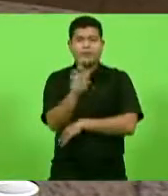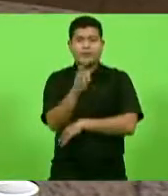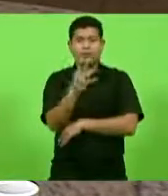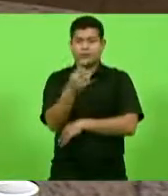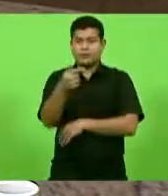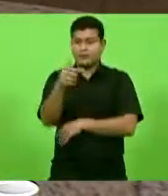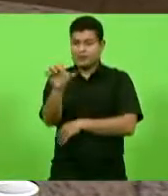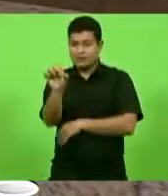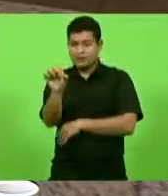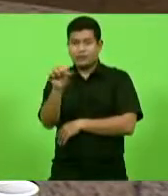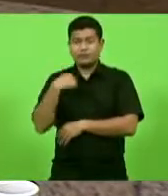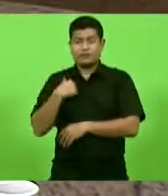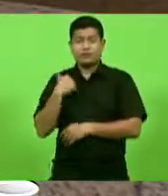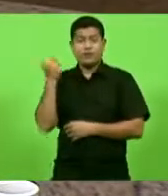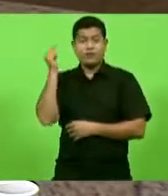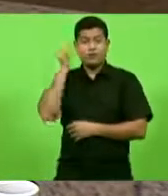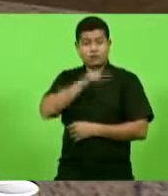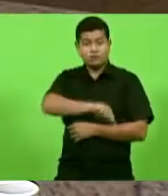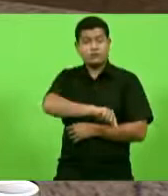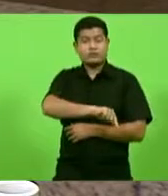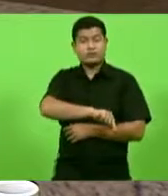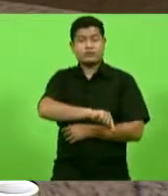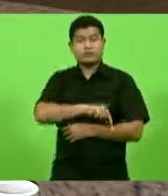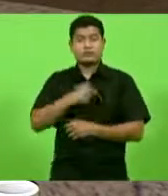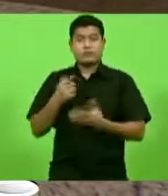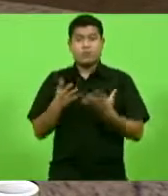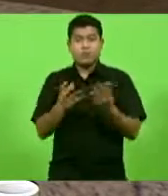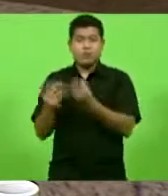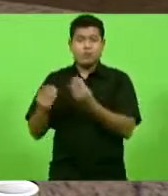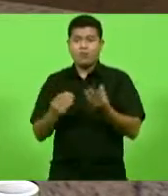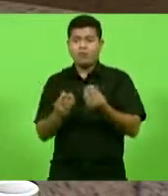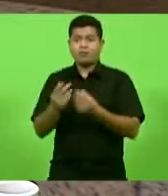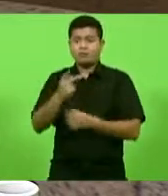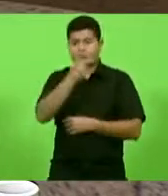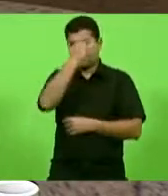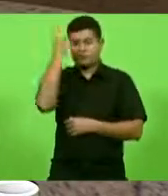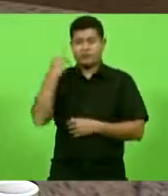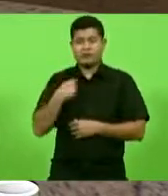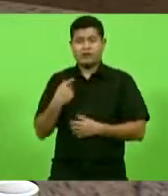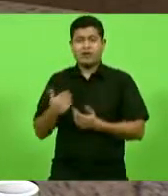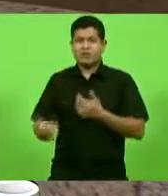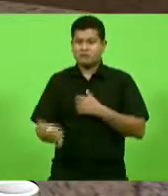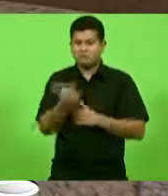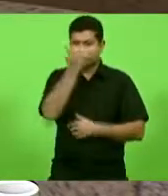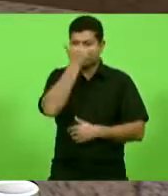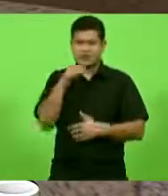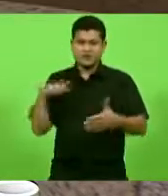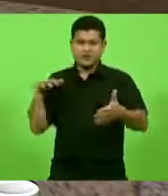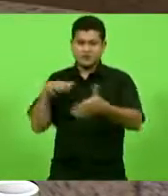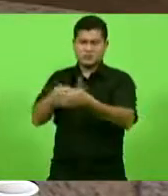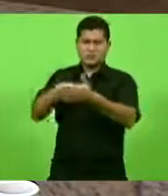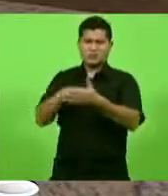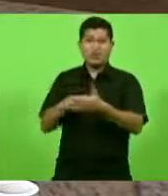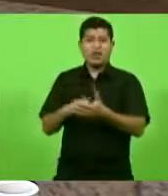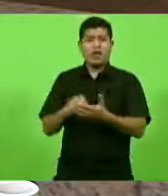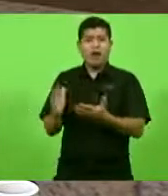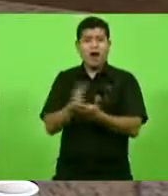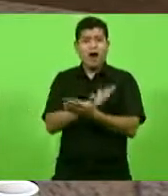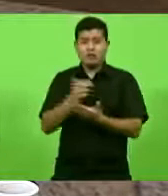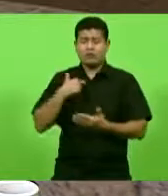de socorrer, deputado Milton, deputado Ismael, muitas pessoas em acidentes. Eu cheguei a ver pessoas falecerem